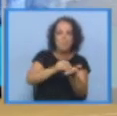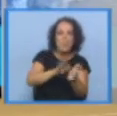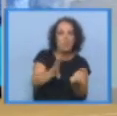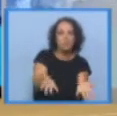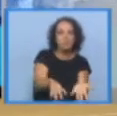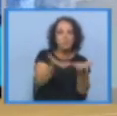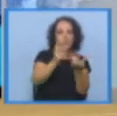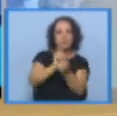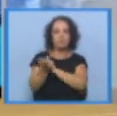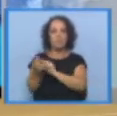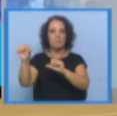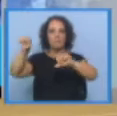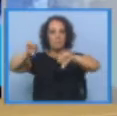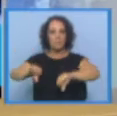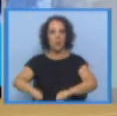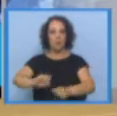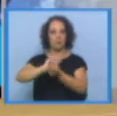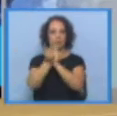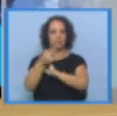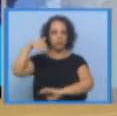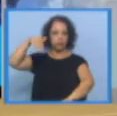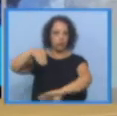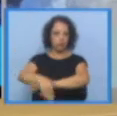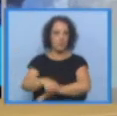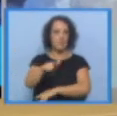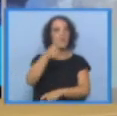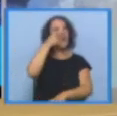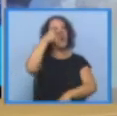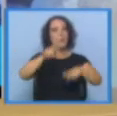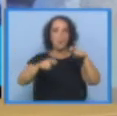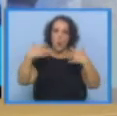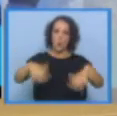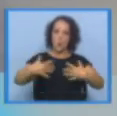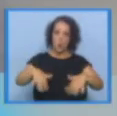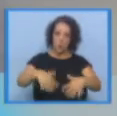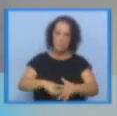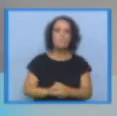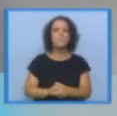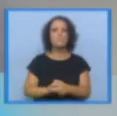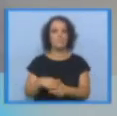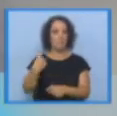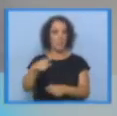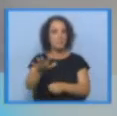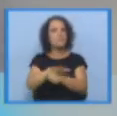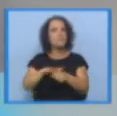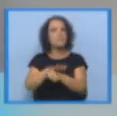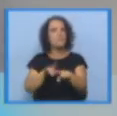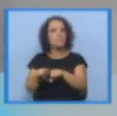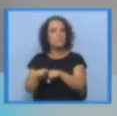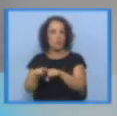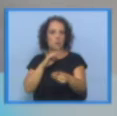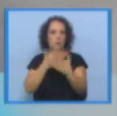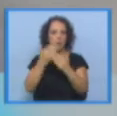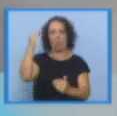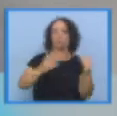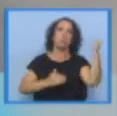extrema. E, portanto, temos ali um problema gravíssimo do ponto de vista humano. Tem na sua origem uma situação política, não é, que está a provocar essa desigualdade? Sim,